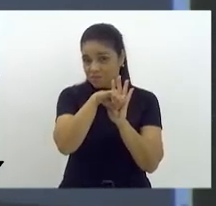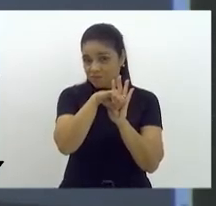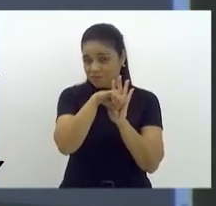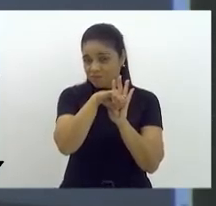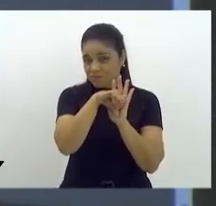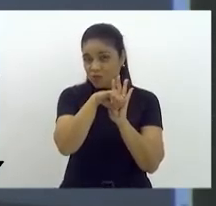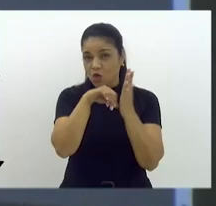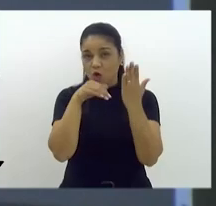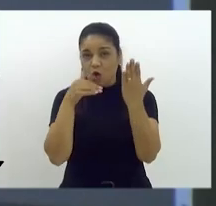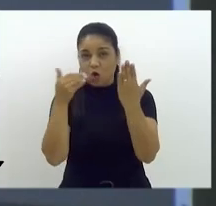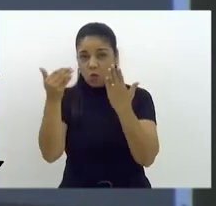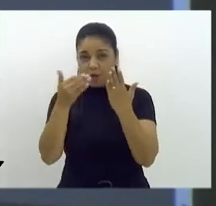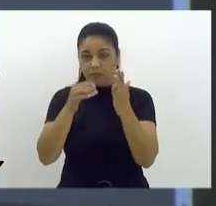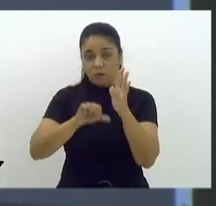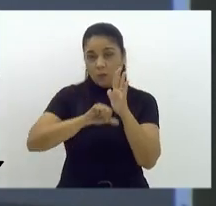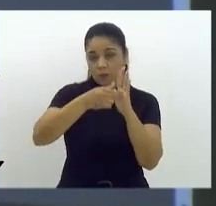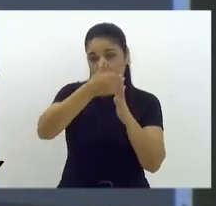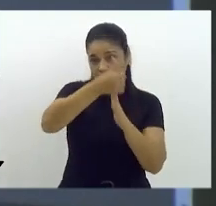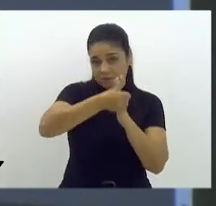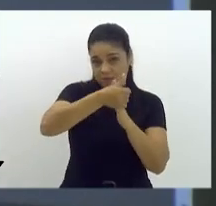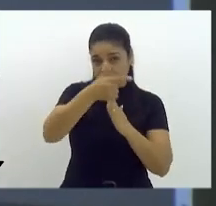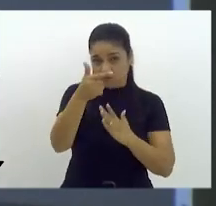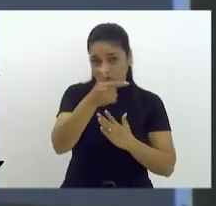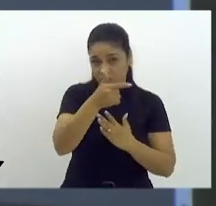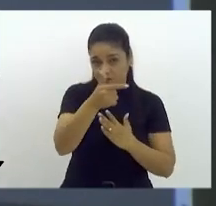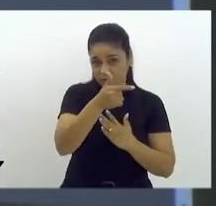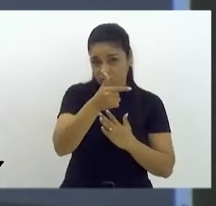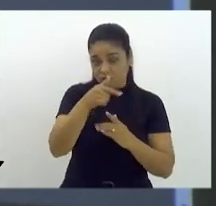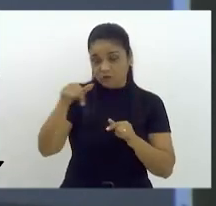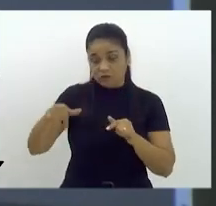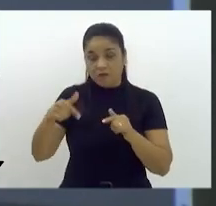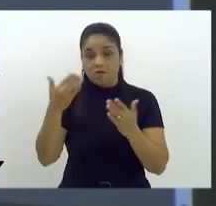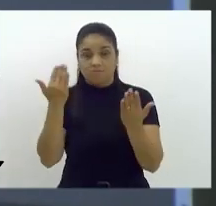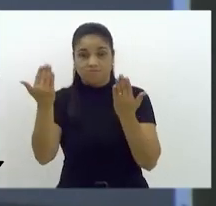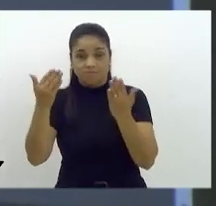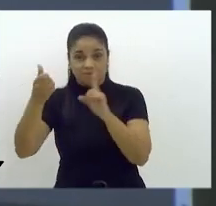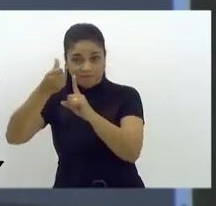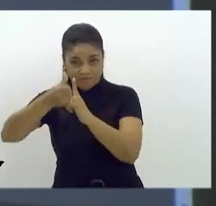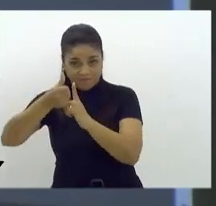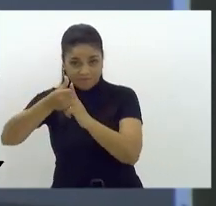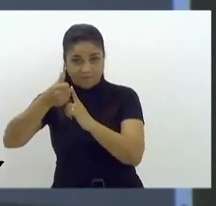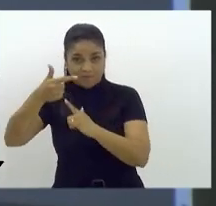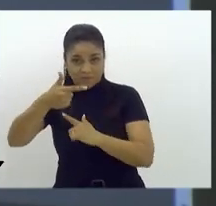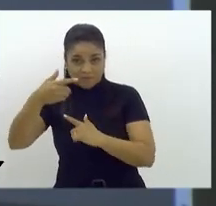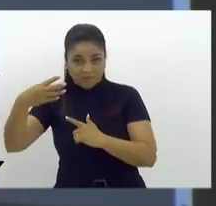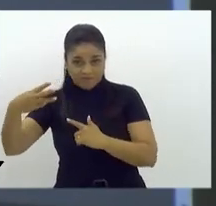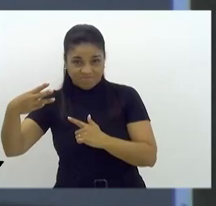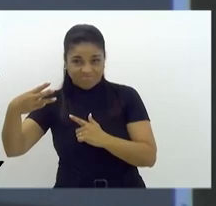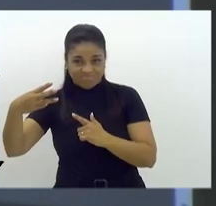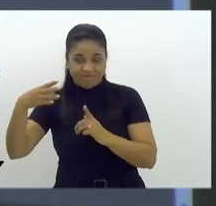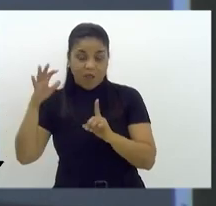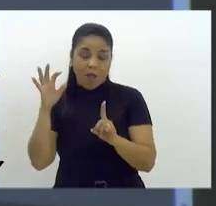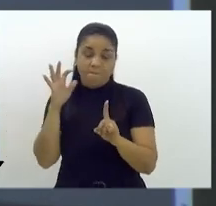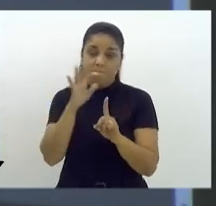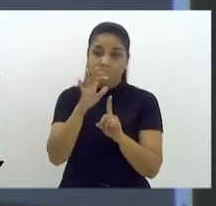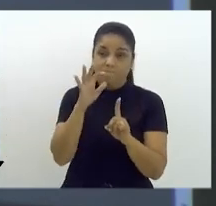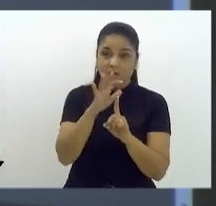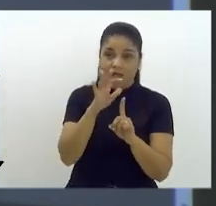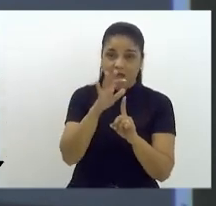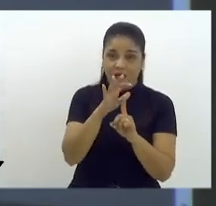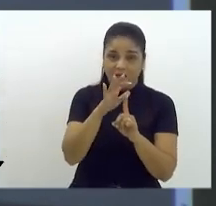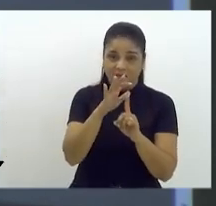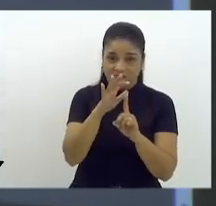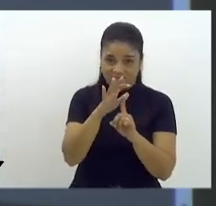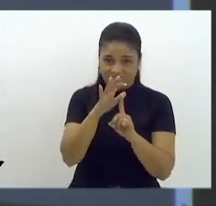comparando o primeiro semestre de 2022 com o primeiro semestre 2023 ameaça tá liderando e houve um aumento